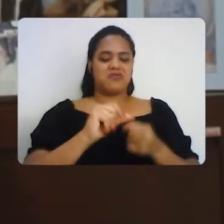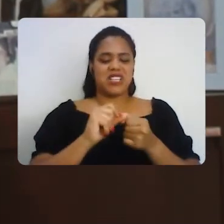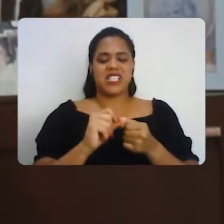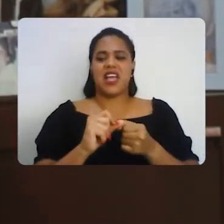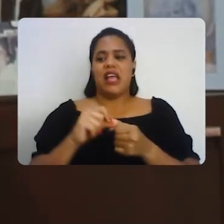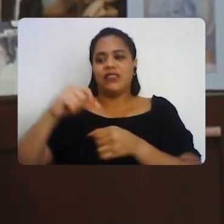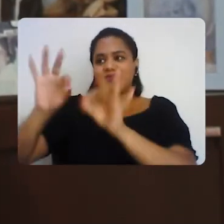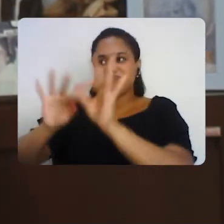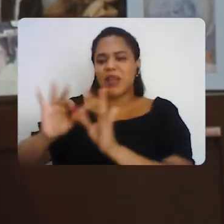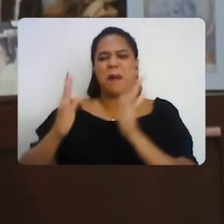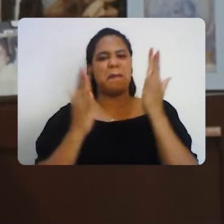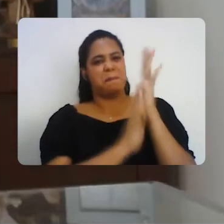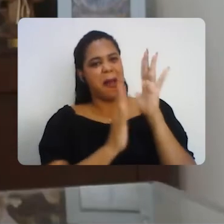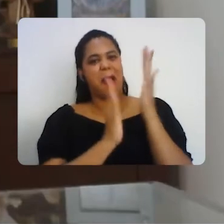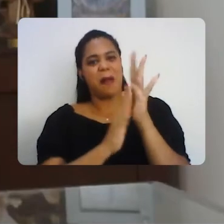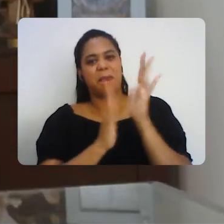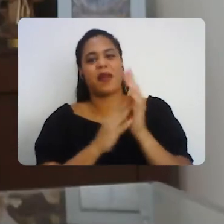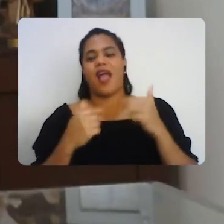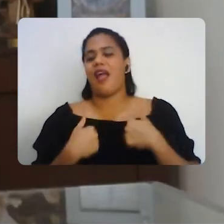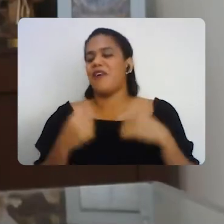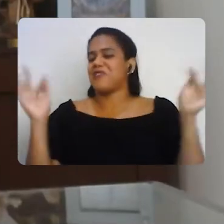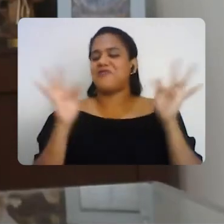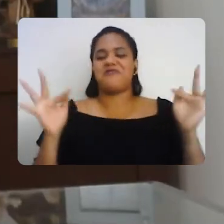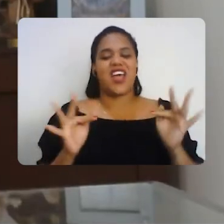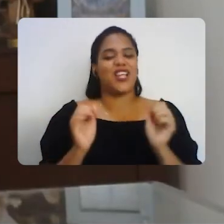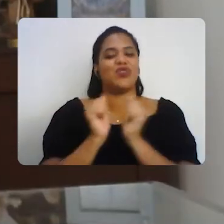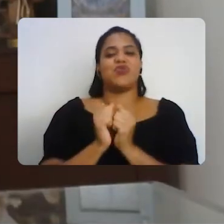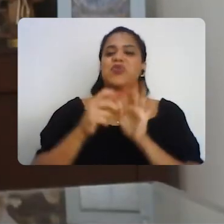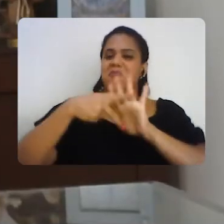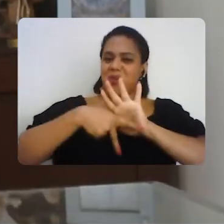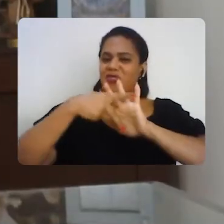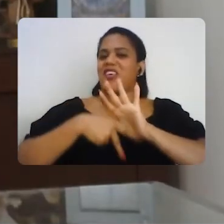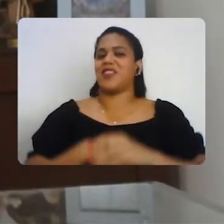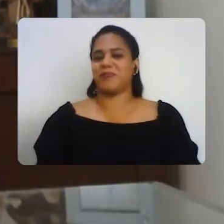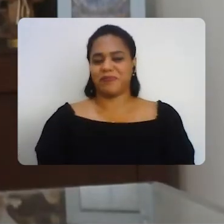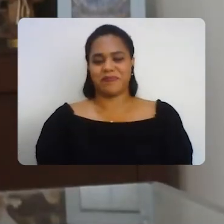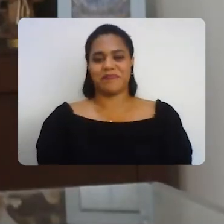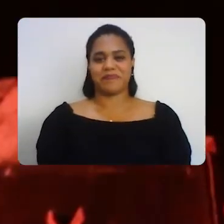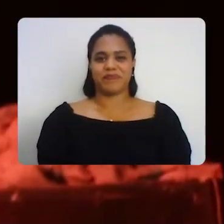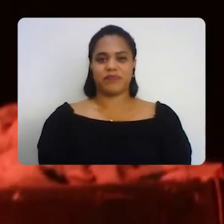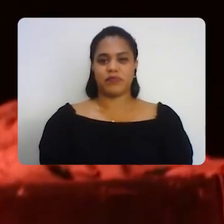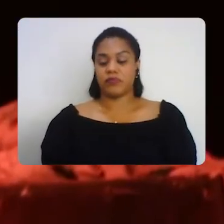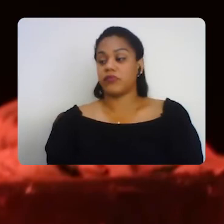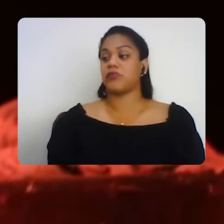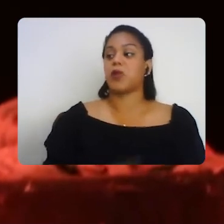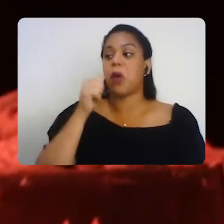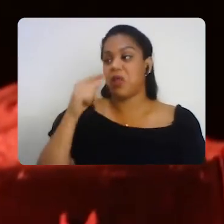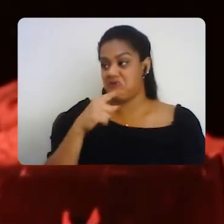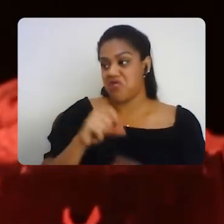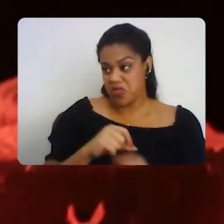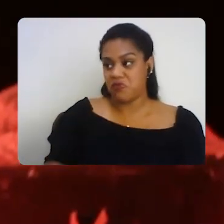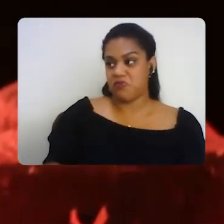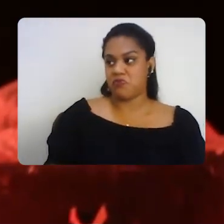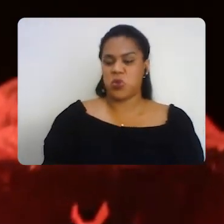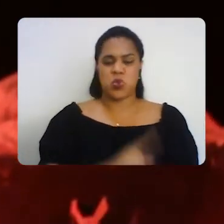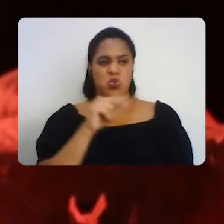peça merece os parabéns. Estou muito contente de ter participado desse projeto. Isso aí foi a molestada desse